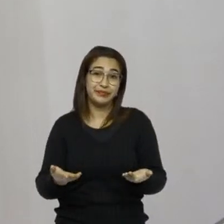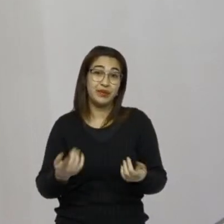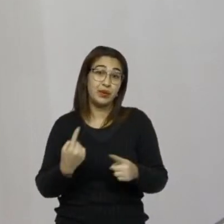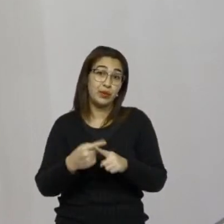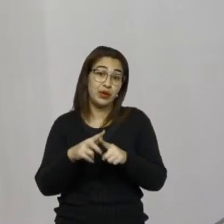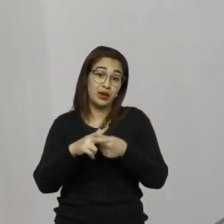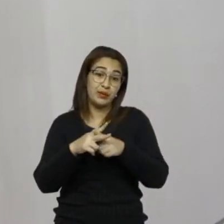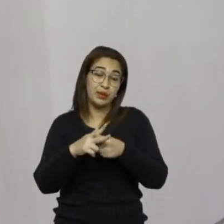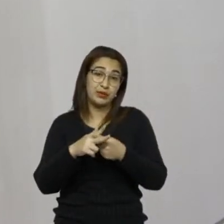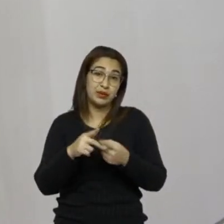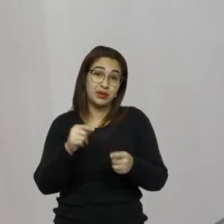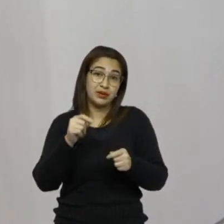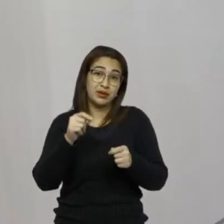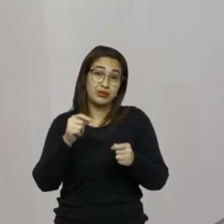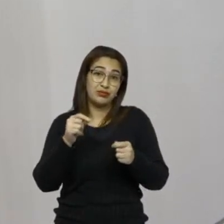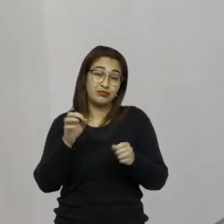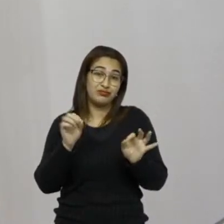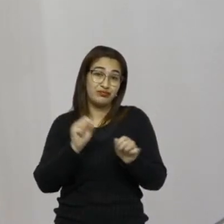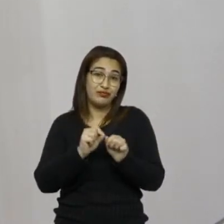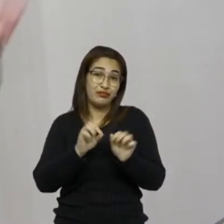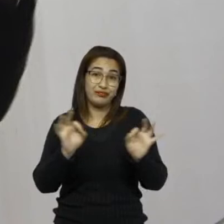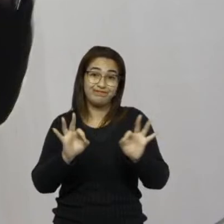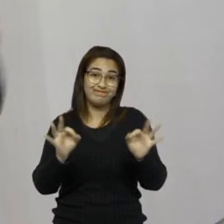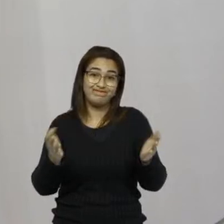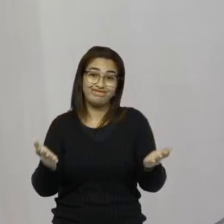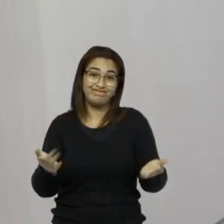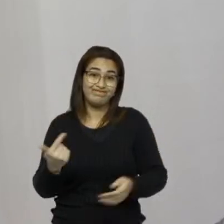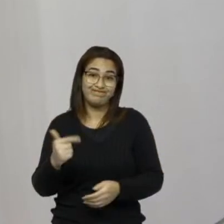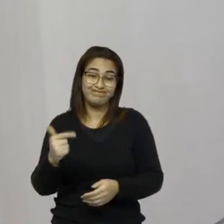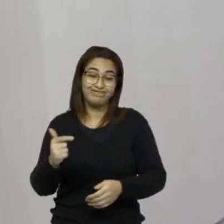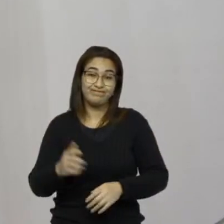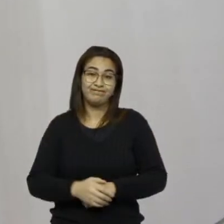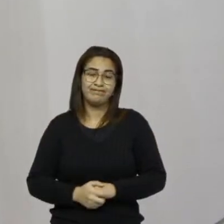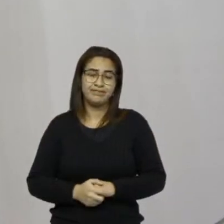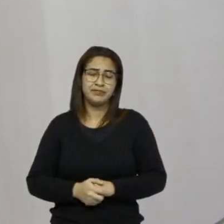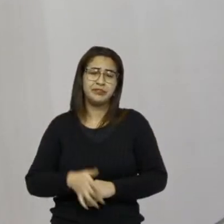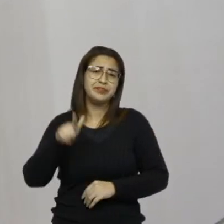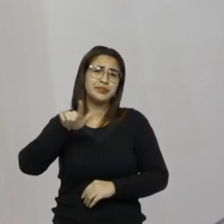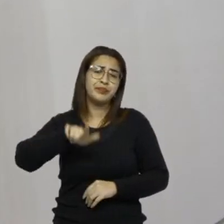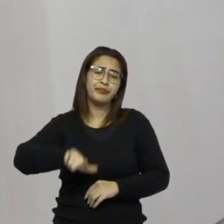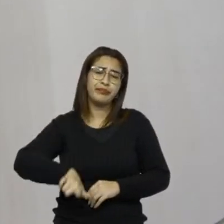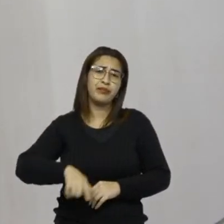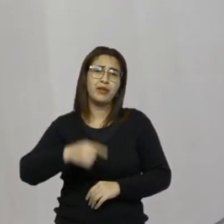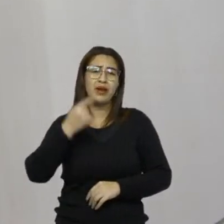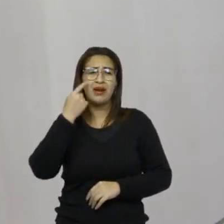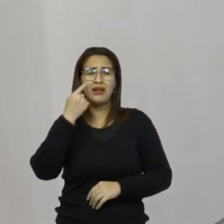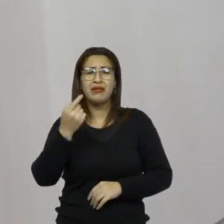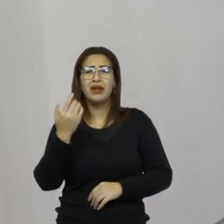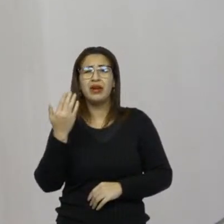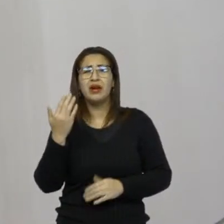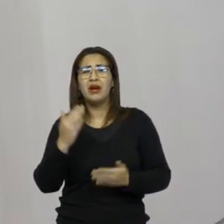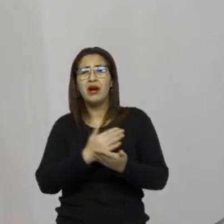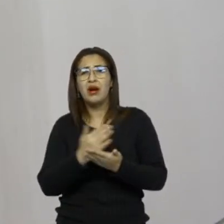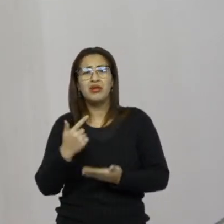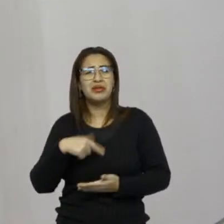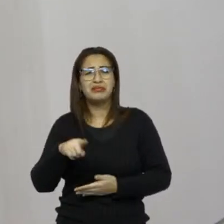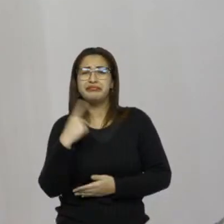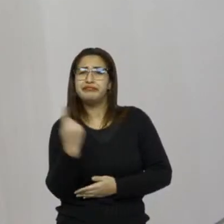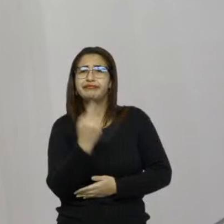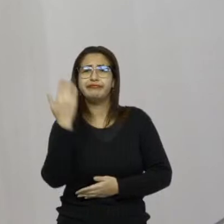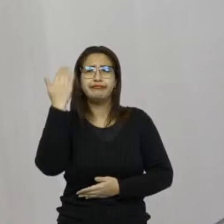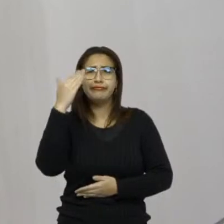feita. E olha só, essas são as coisas que a gente não consegue compreender.